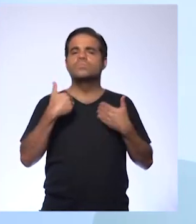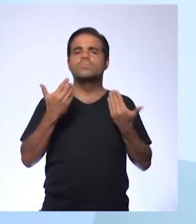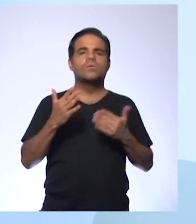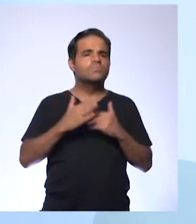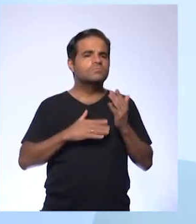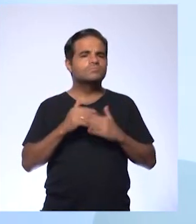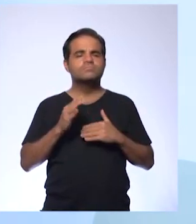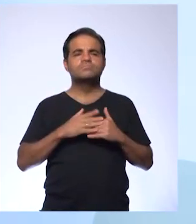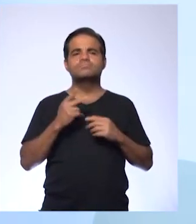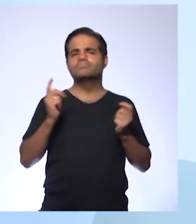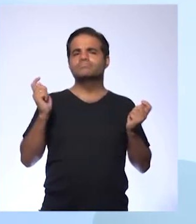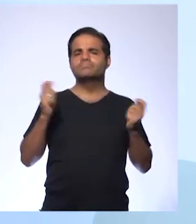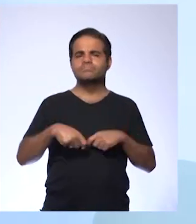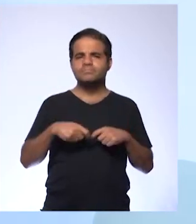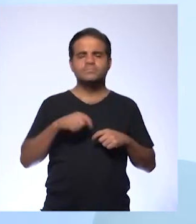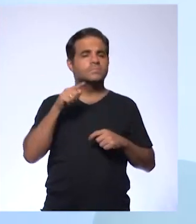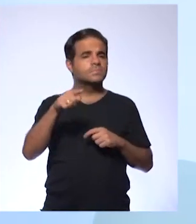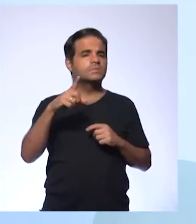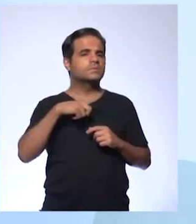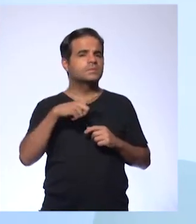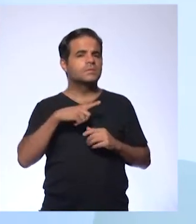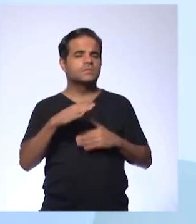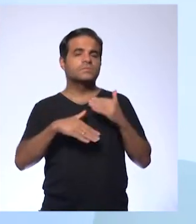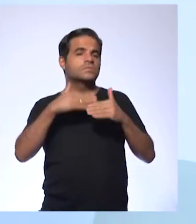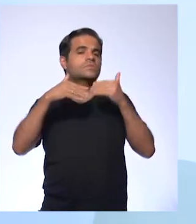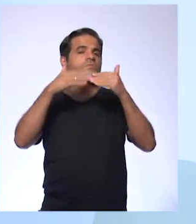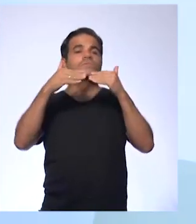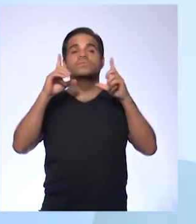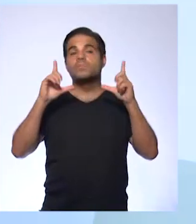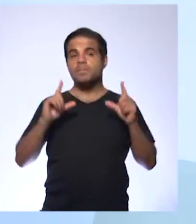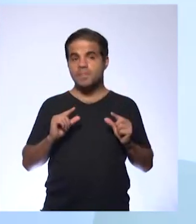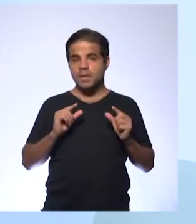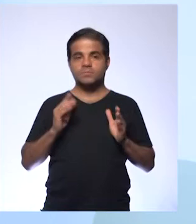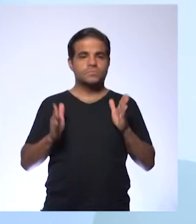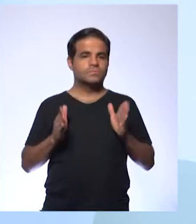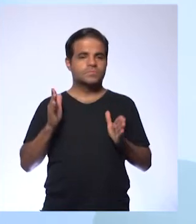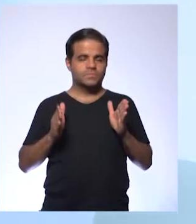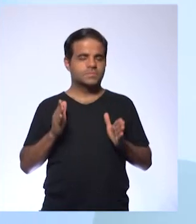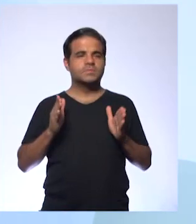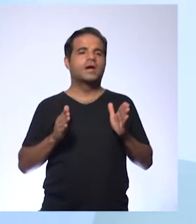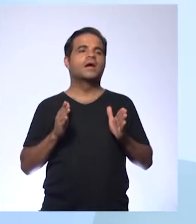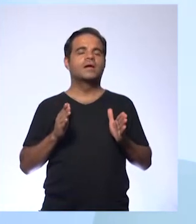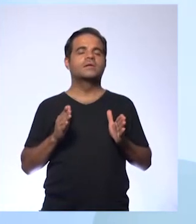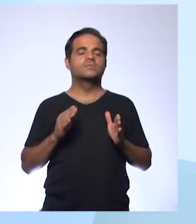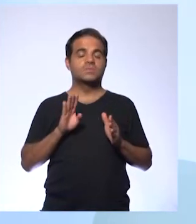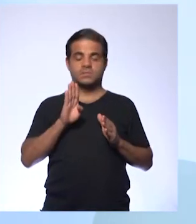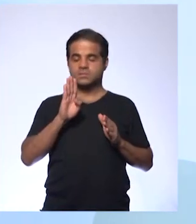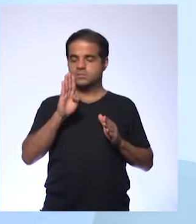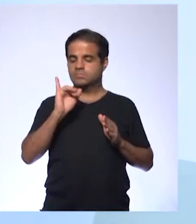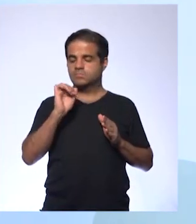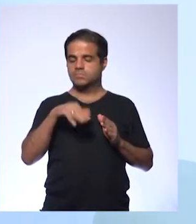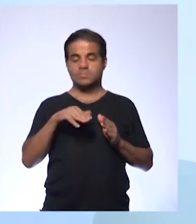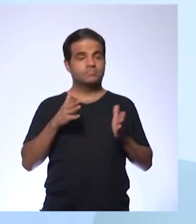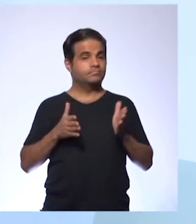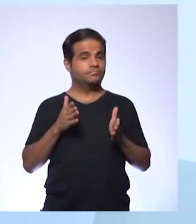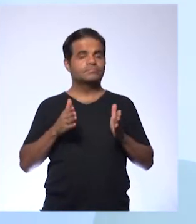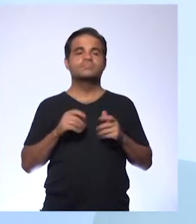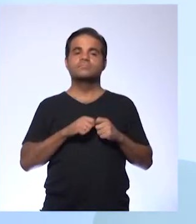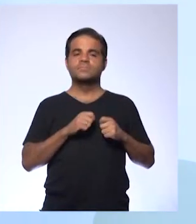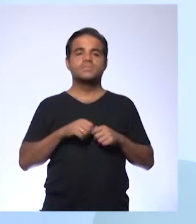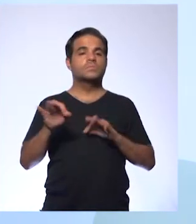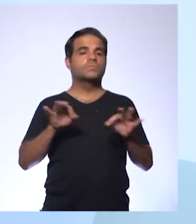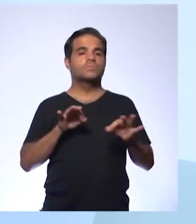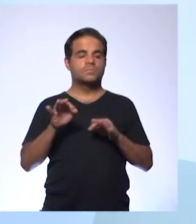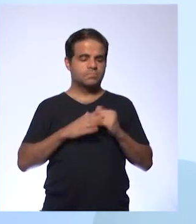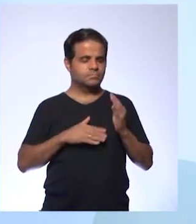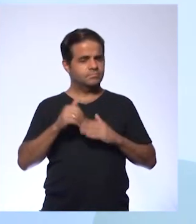qual era a competência que você tinha desenvolvido menos durante o processo, né, durante esse bimestre, e fazer um plano